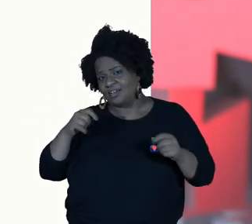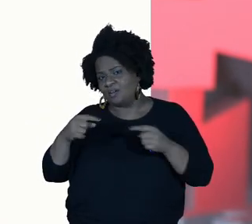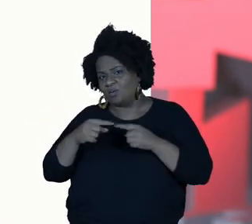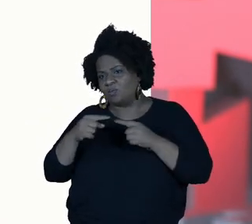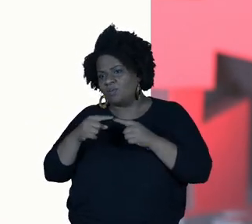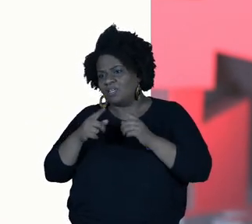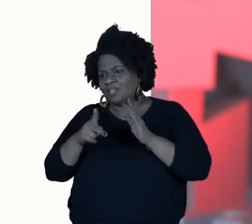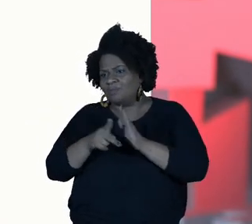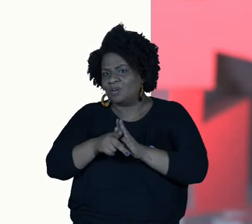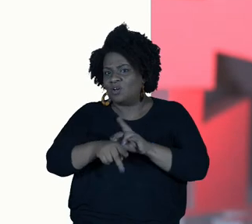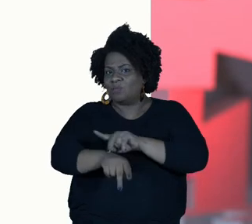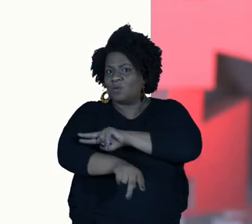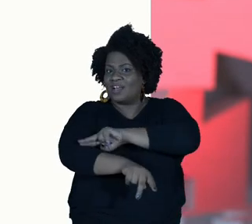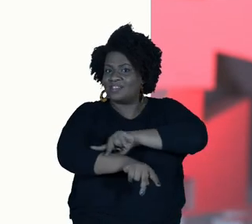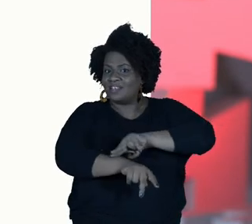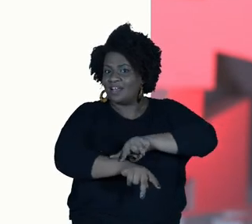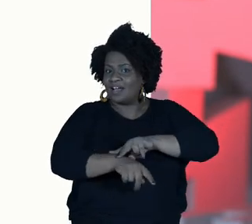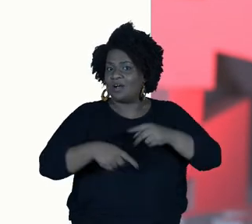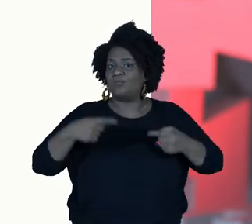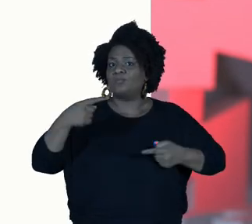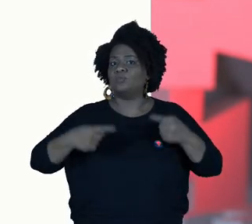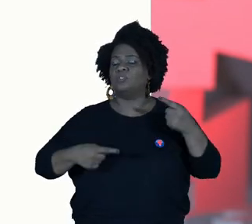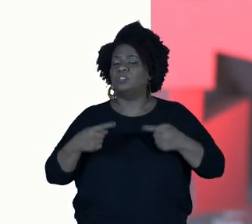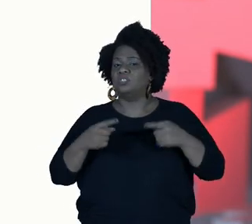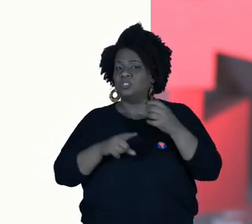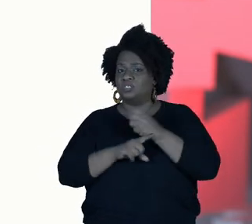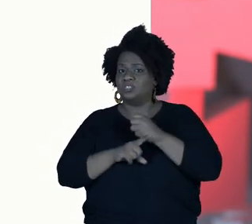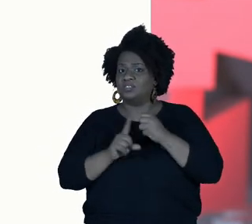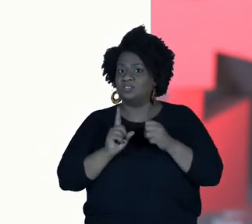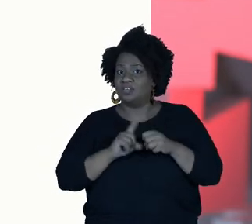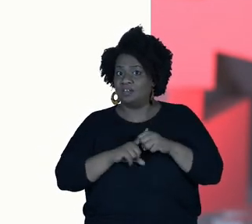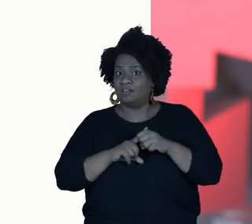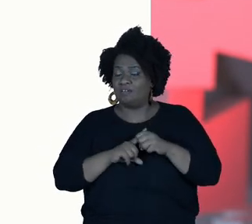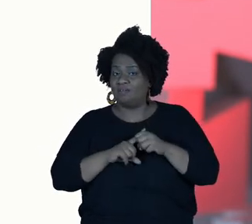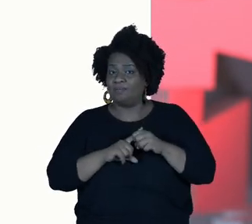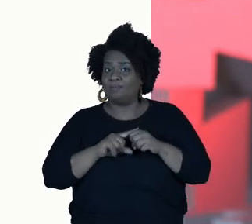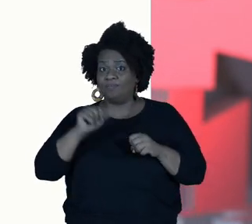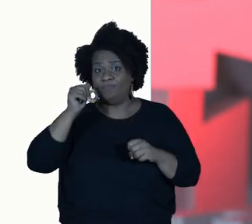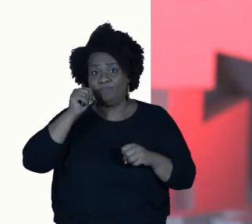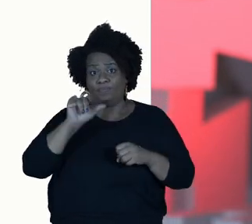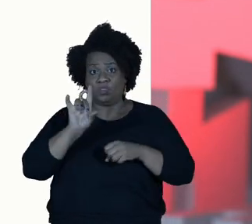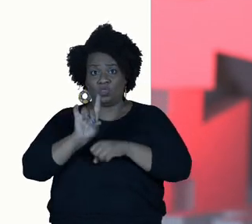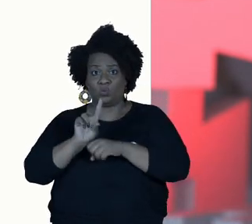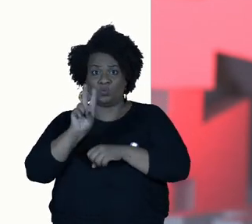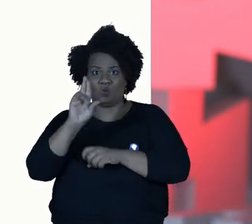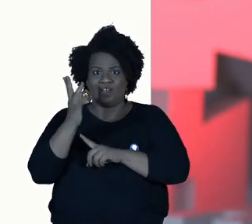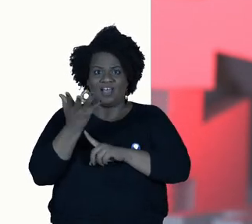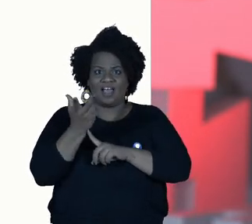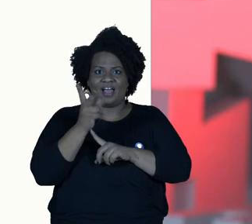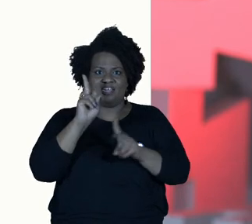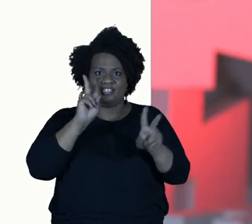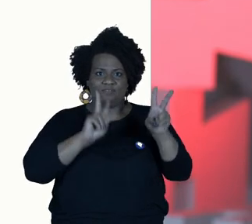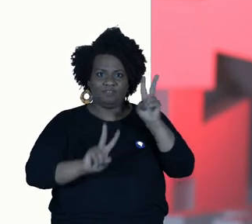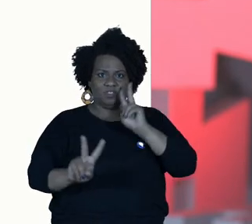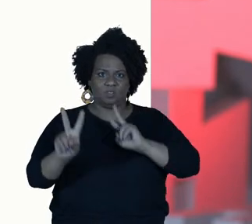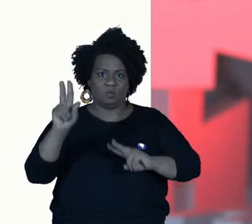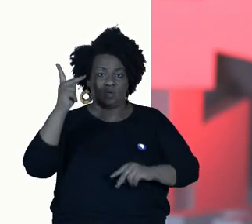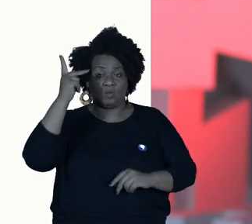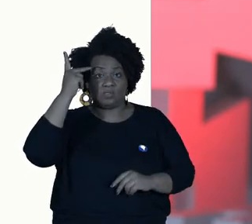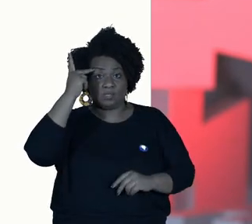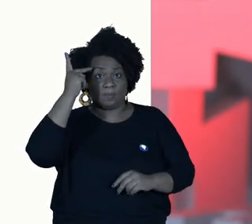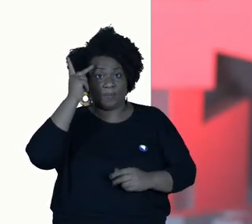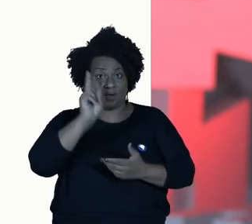à questão política, à questão social. Rosana, ela é doutora em artes visuais pela ECA-USP